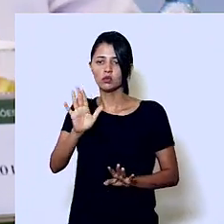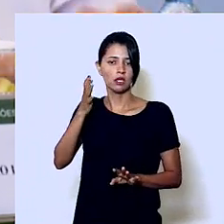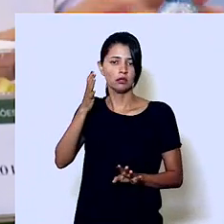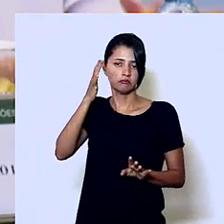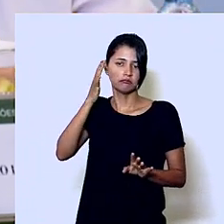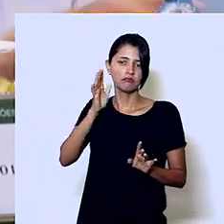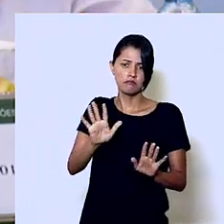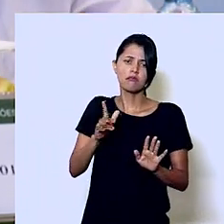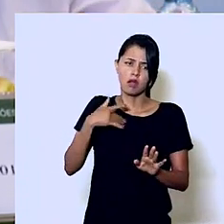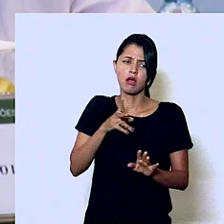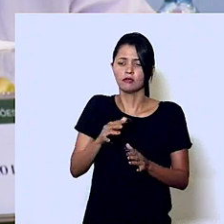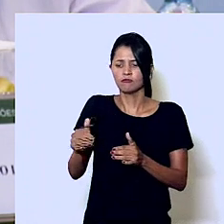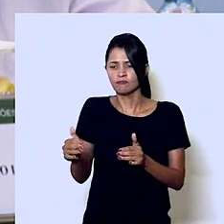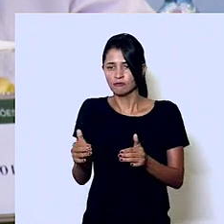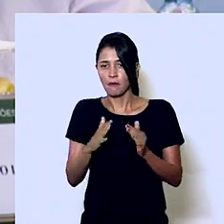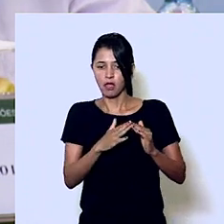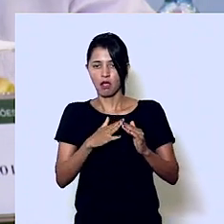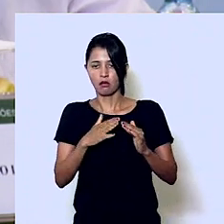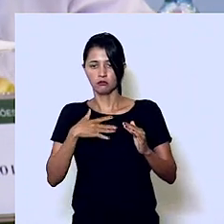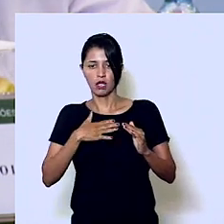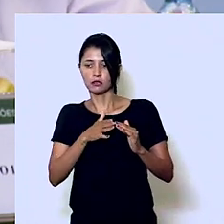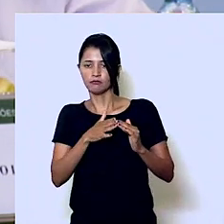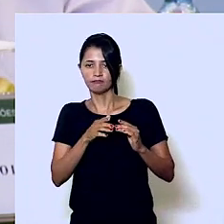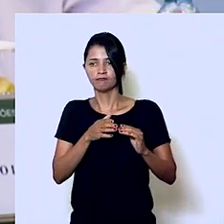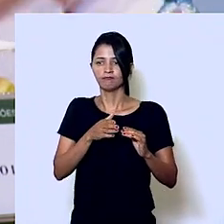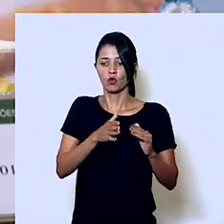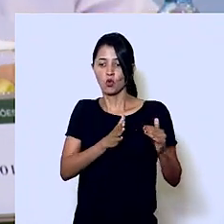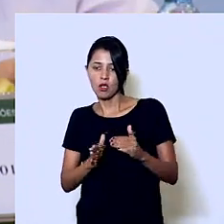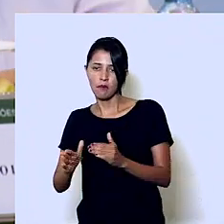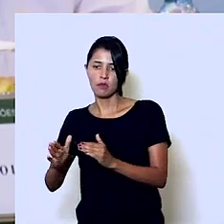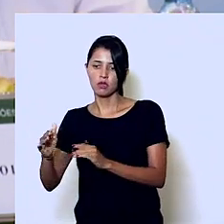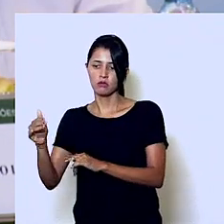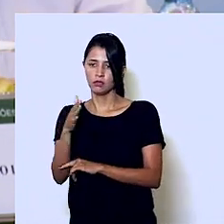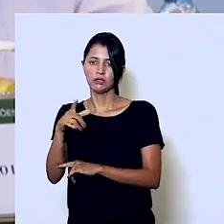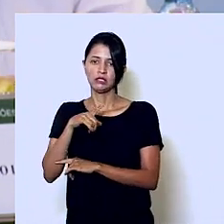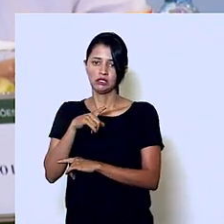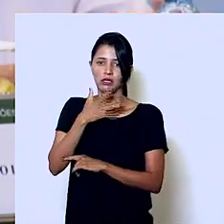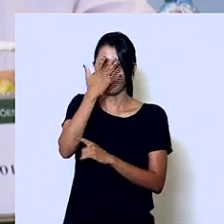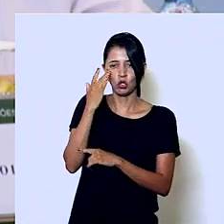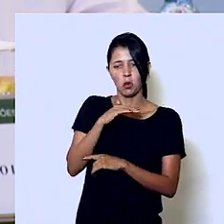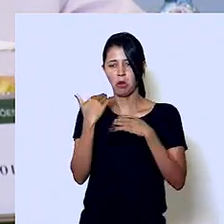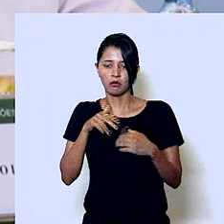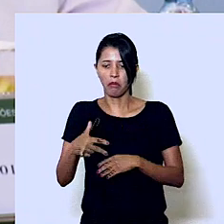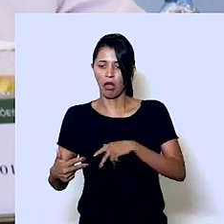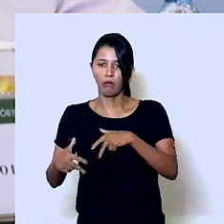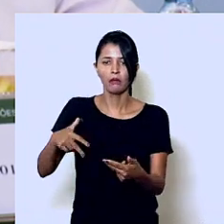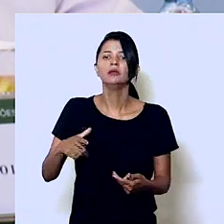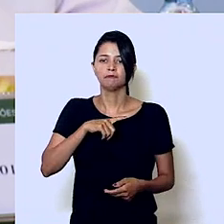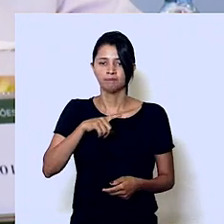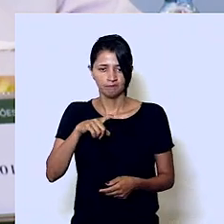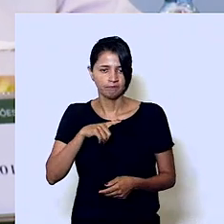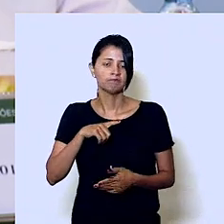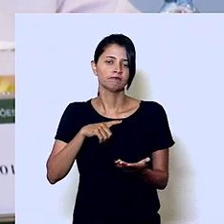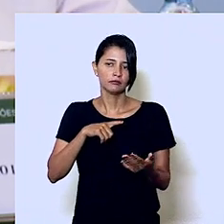casa para a embaixada, eu encontrei que tinha cadáveres, então, tinha mesmo, então, soldados jovens lá.